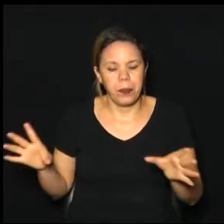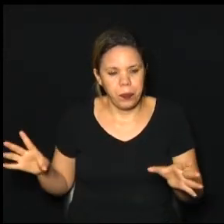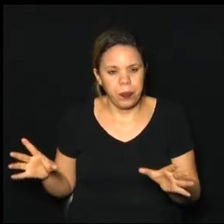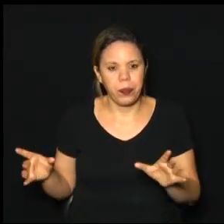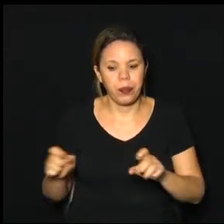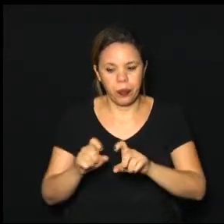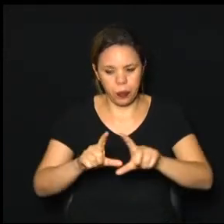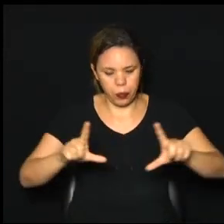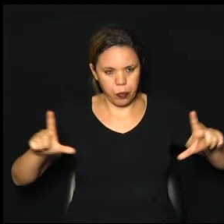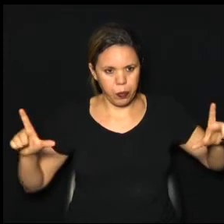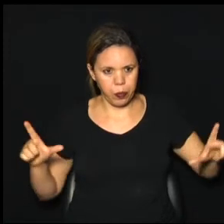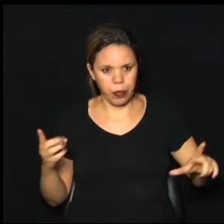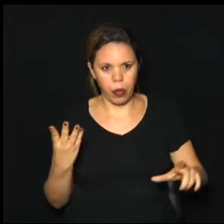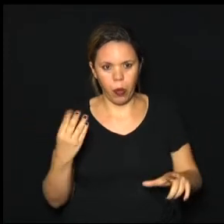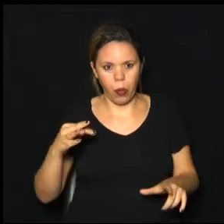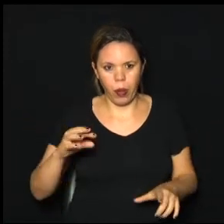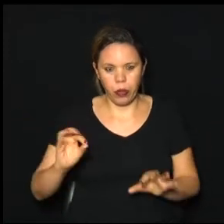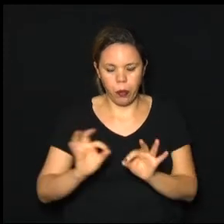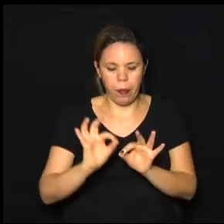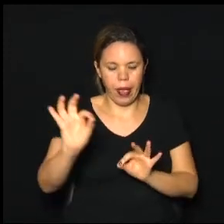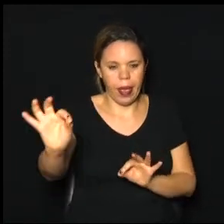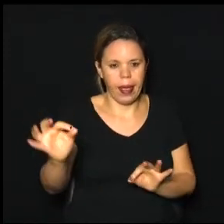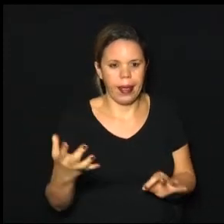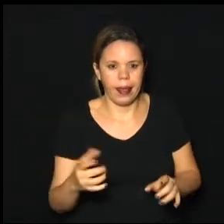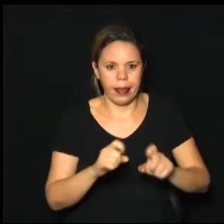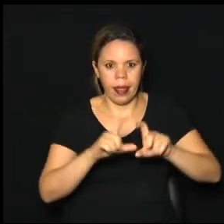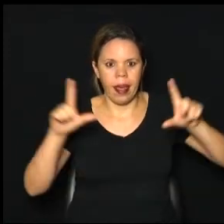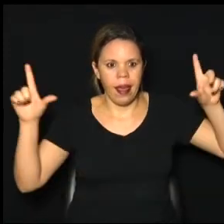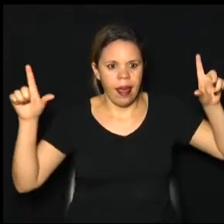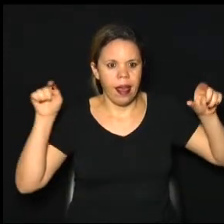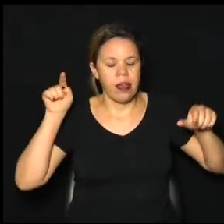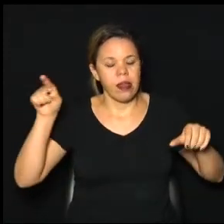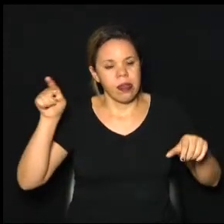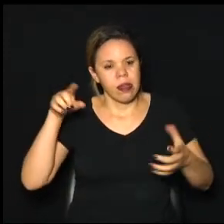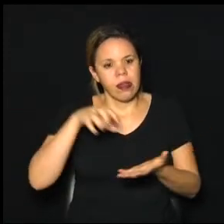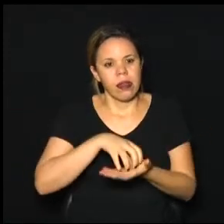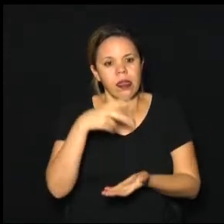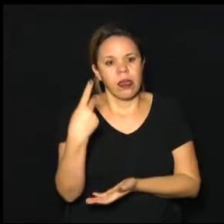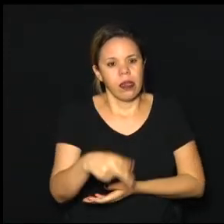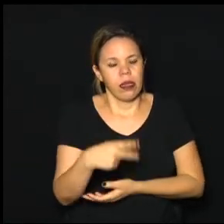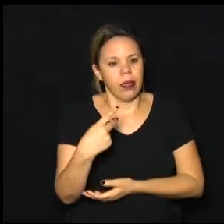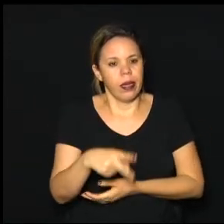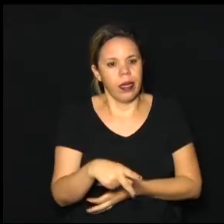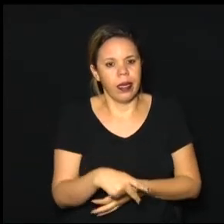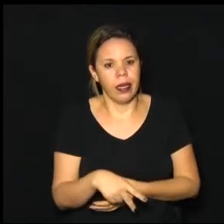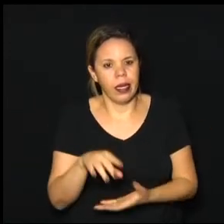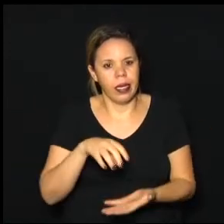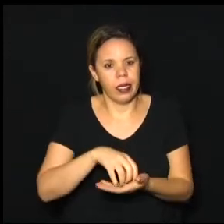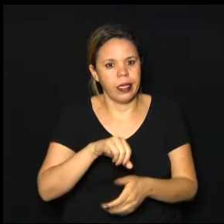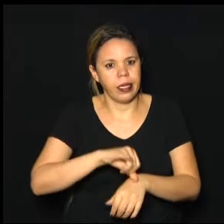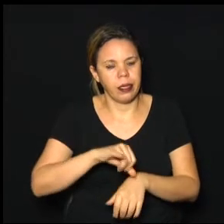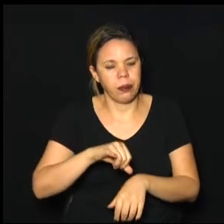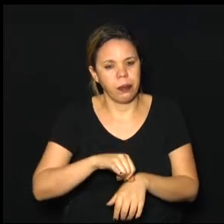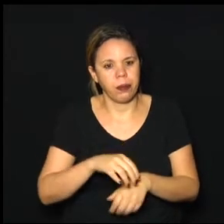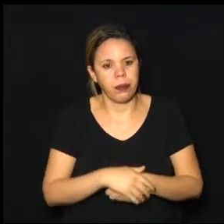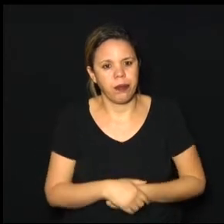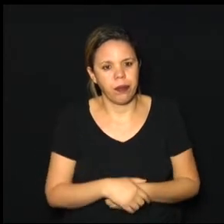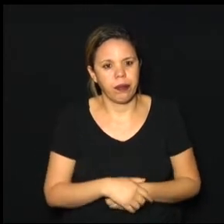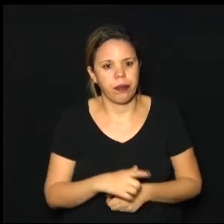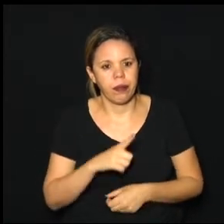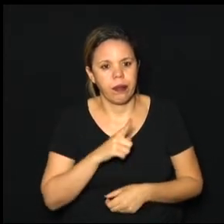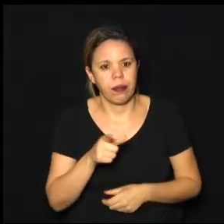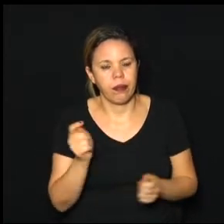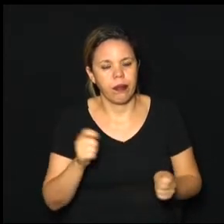colocar uma placa de 4 metros quadrados, ok? Então você pode colocar uma placa lá no seu comitê central, tirando essa